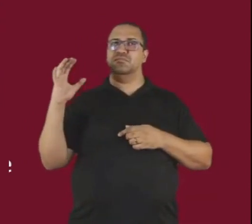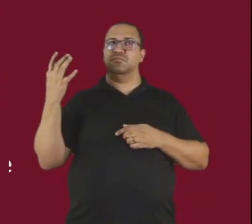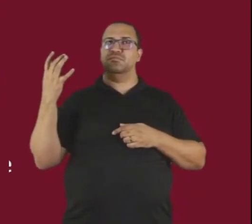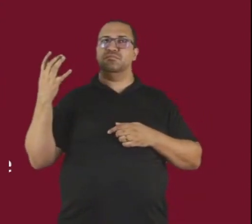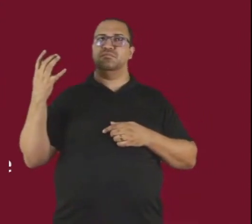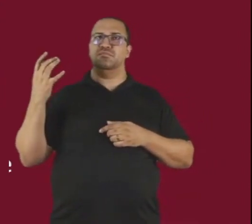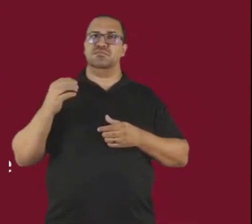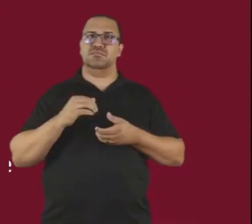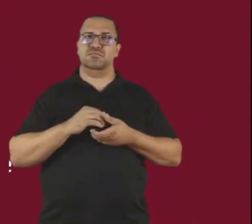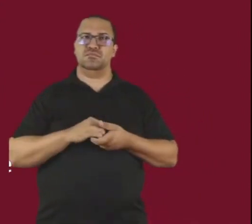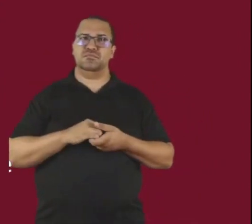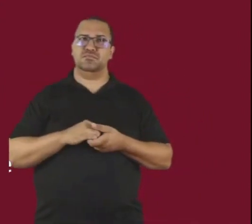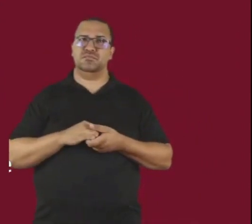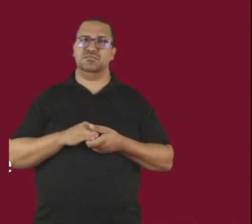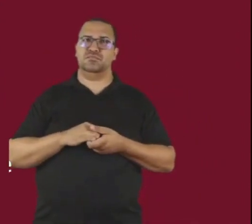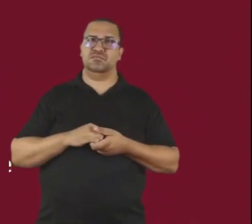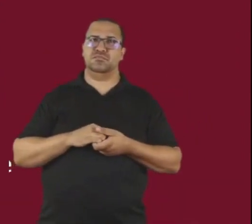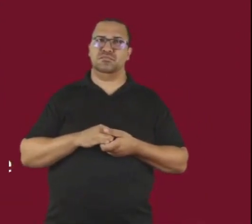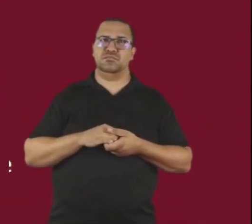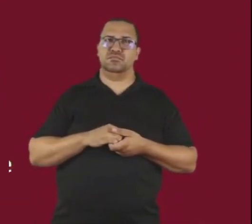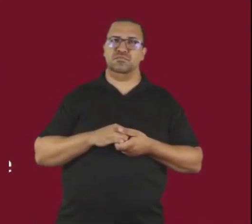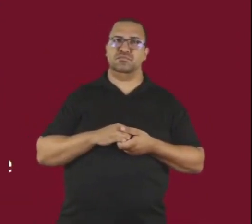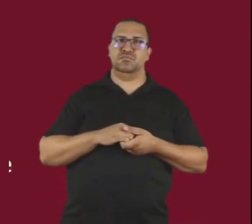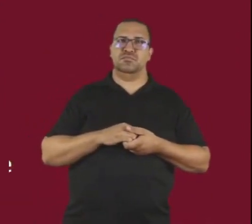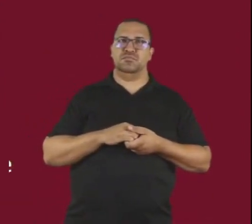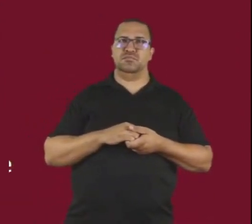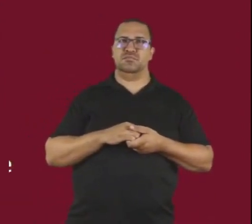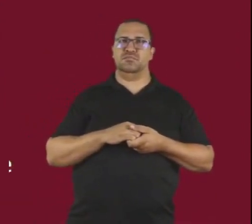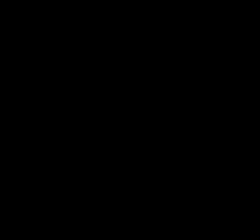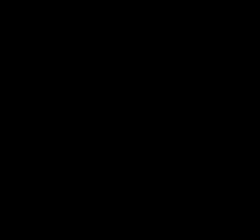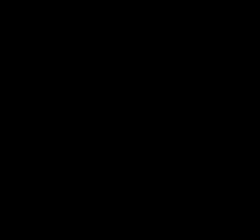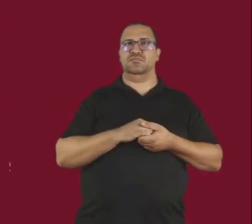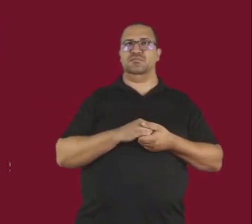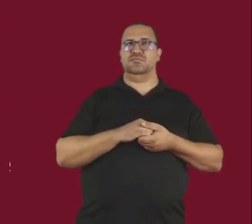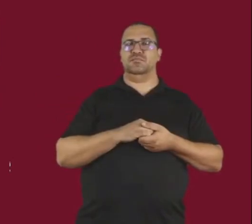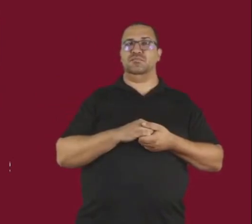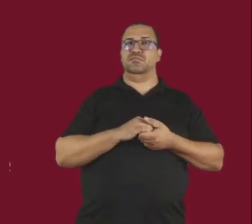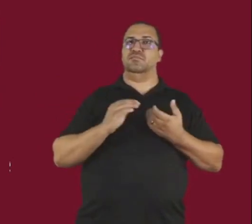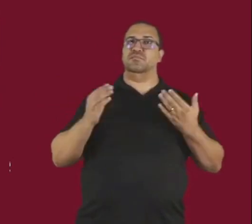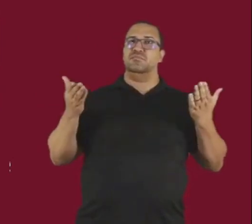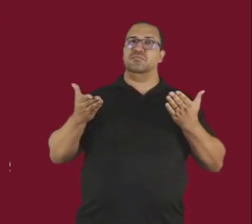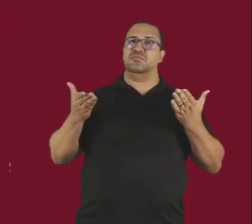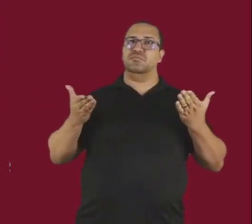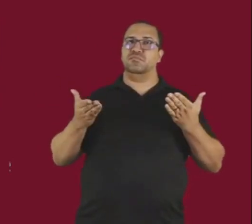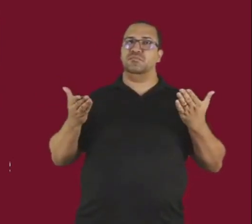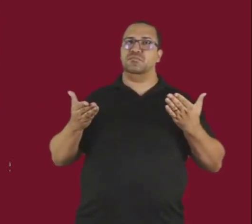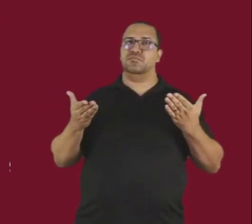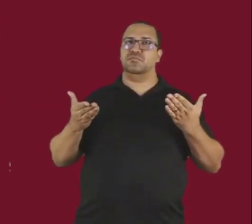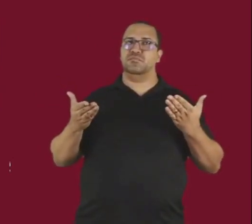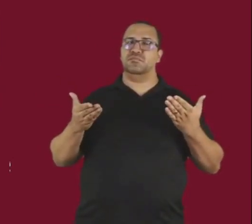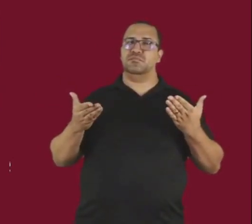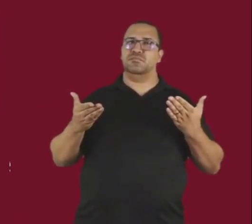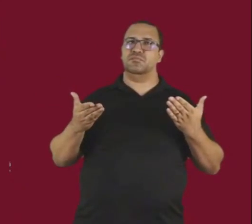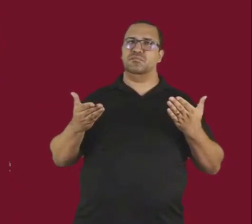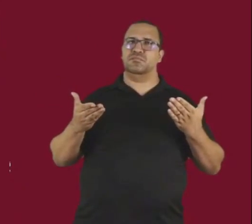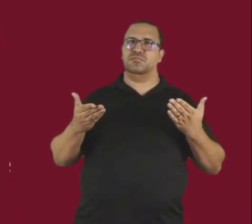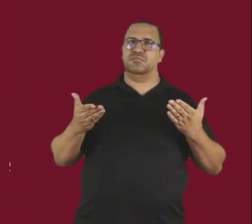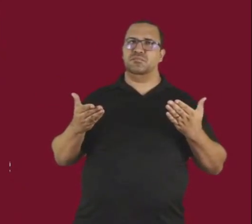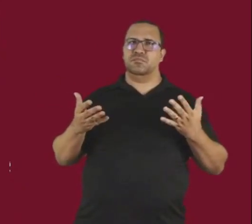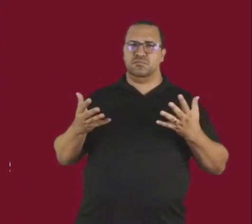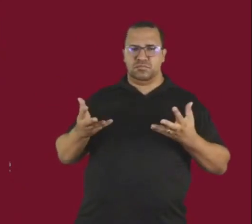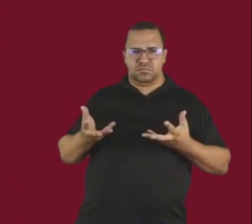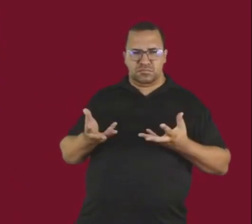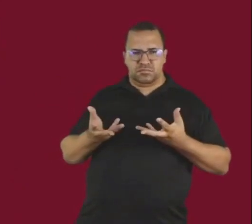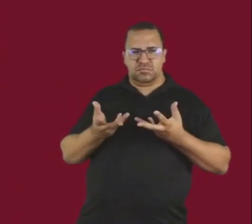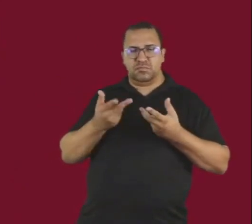ou jamais chegar aos 3 graus. A gente está lutando por graus. Como articular as forças na Amazônia? Acho que é muito importante